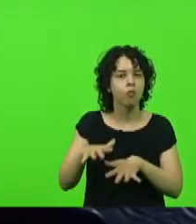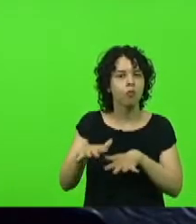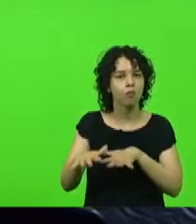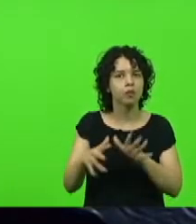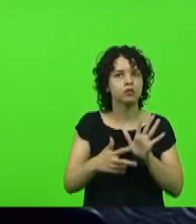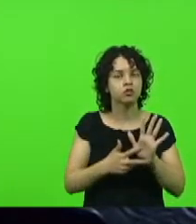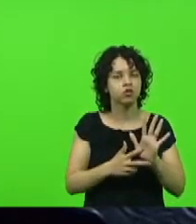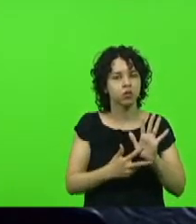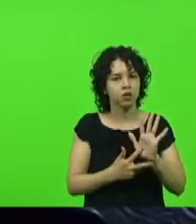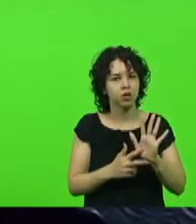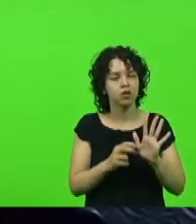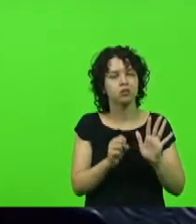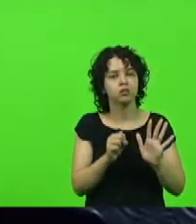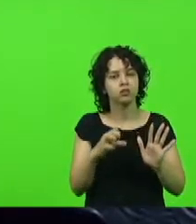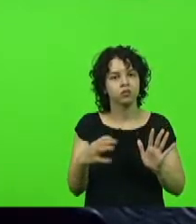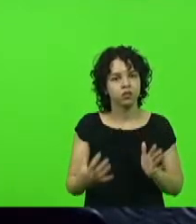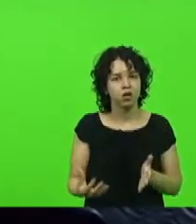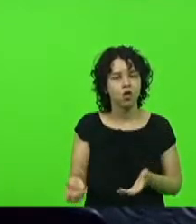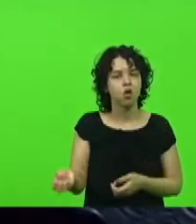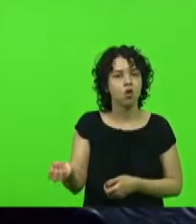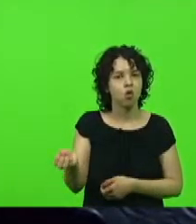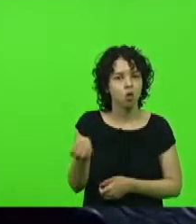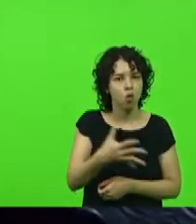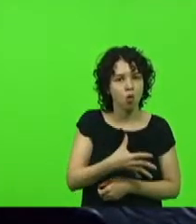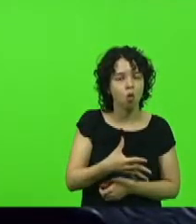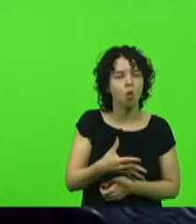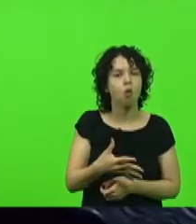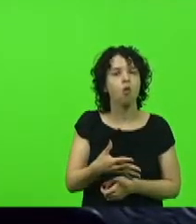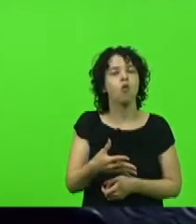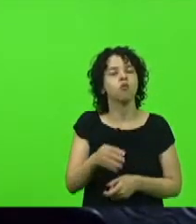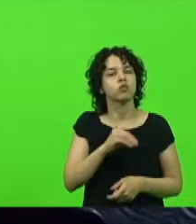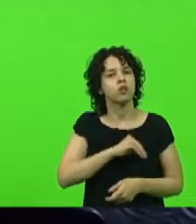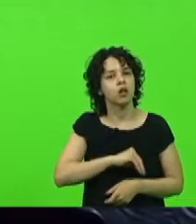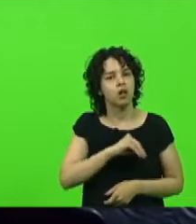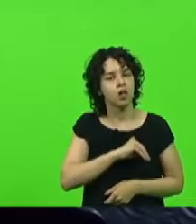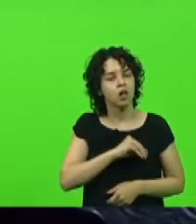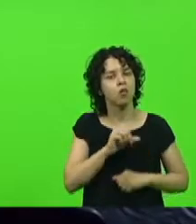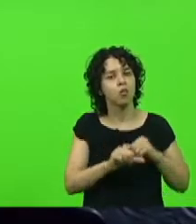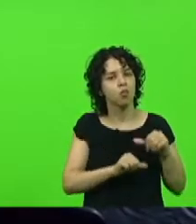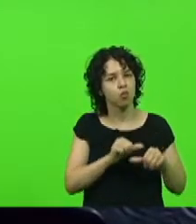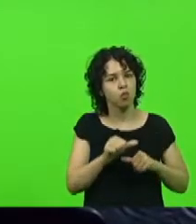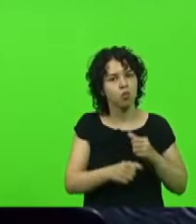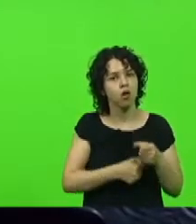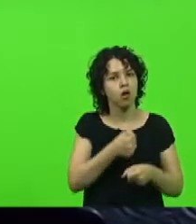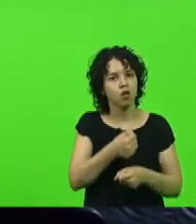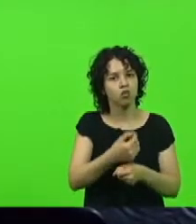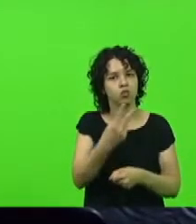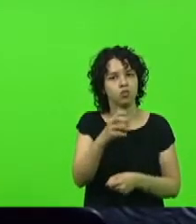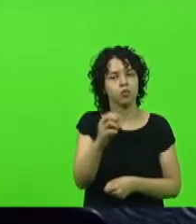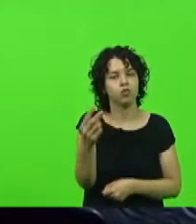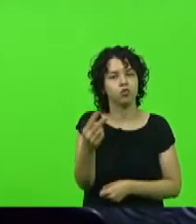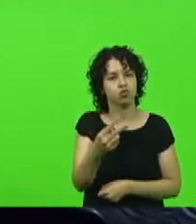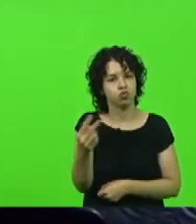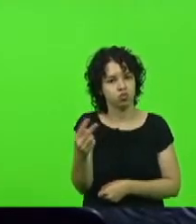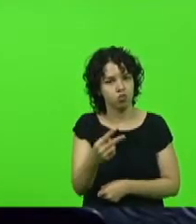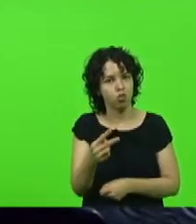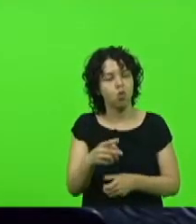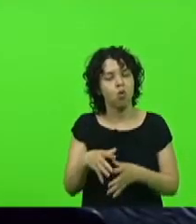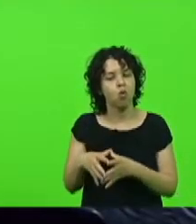a renovação do piso salarial estadual em 2022, que se tornou referência para o conjunto de trabalhadores de todo o